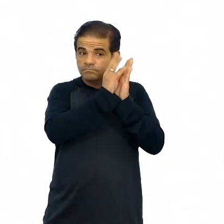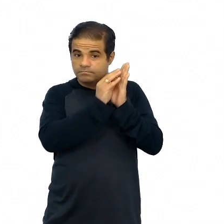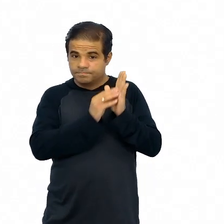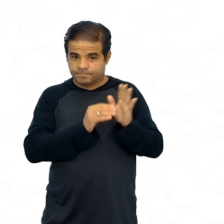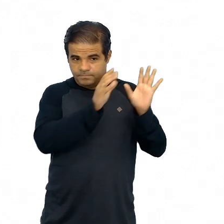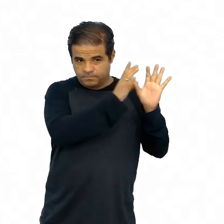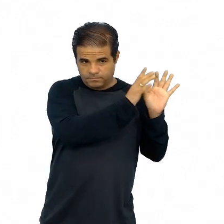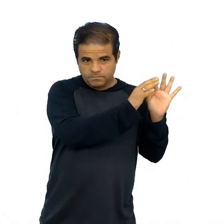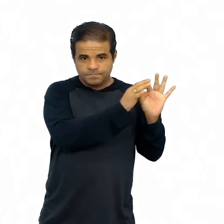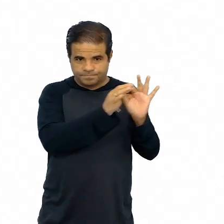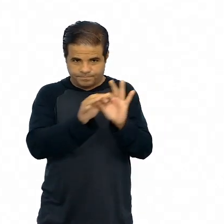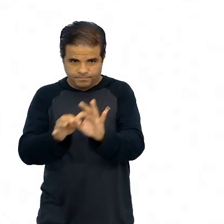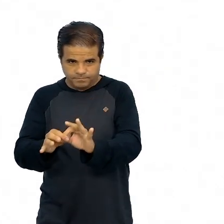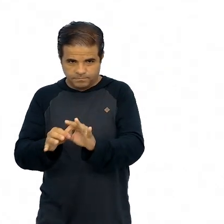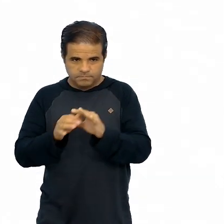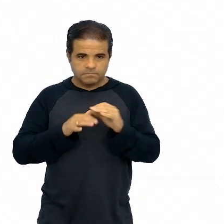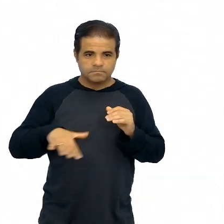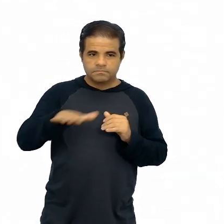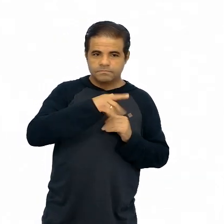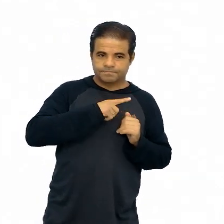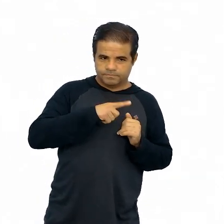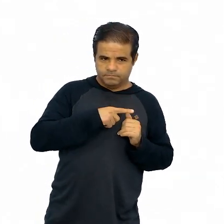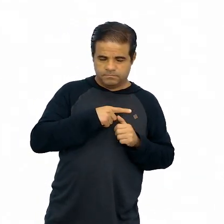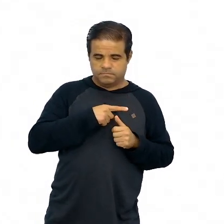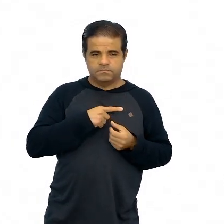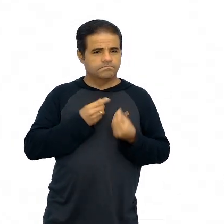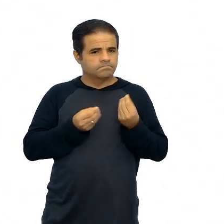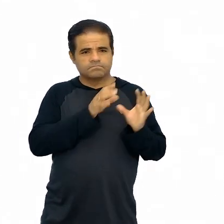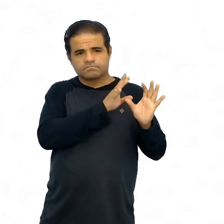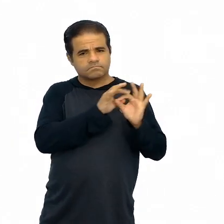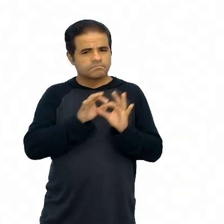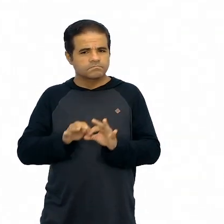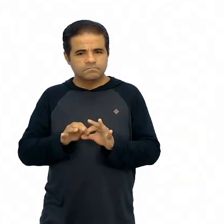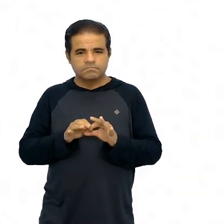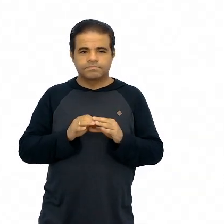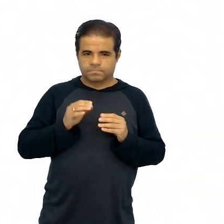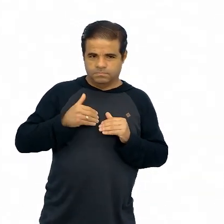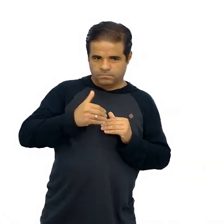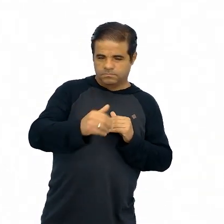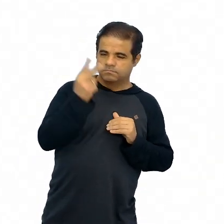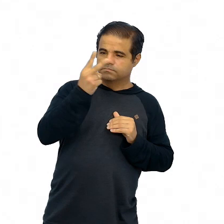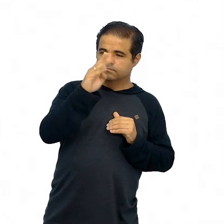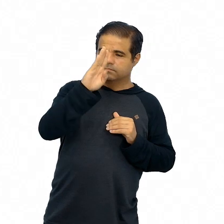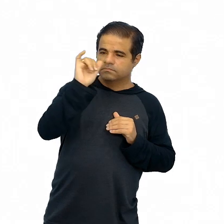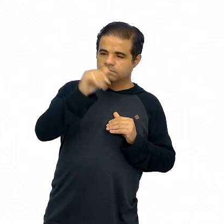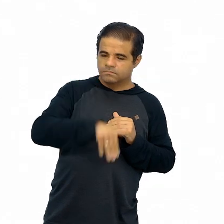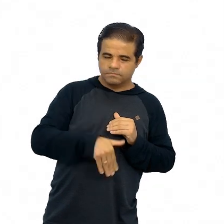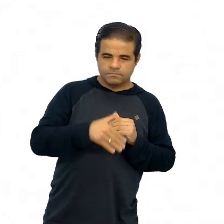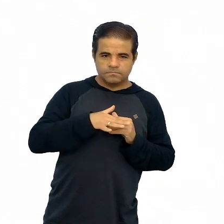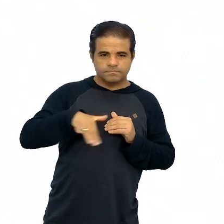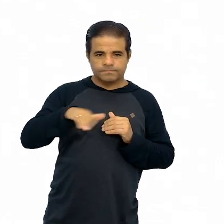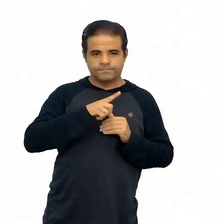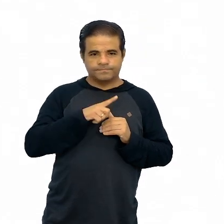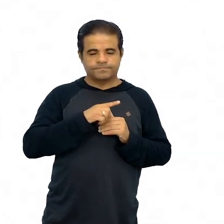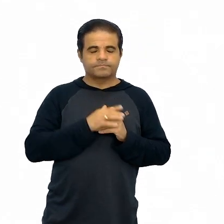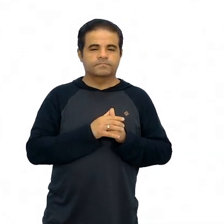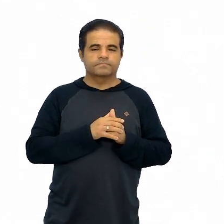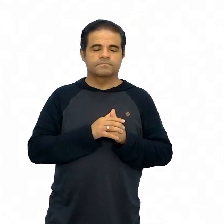do segundo bimestre. Como ficou esse contexto do segundo bimestre.